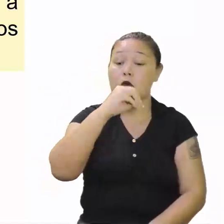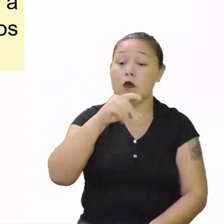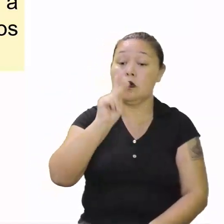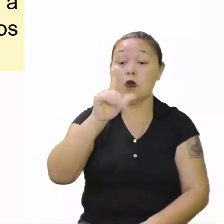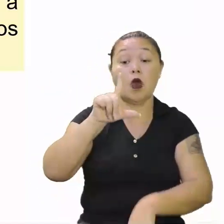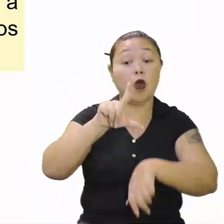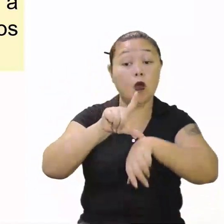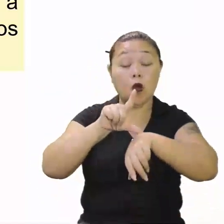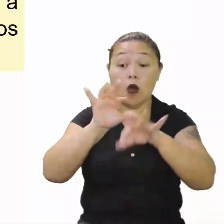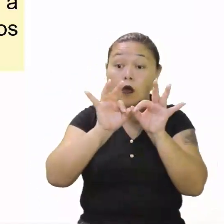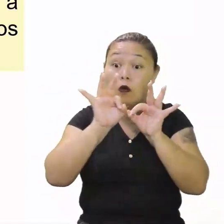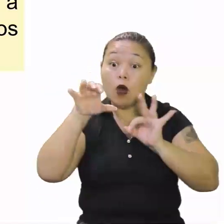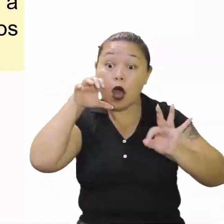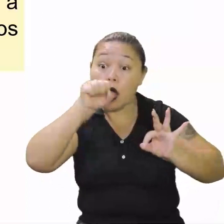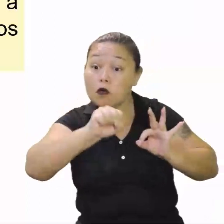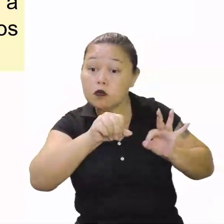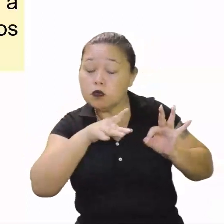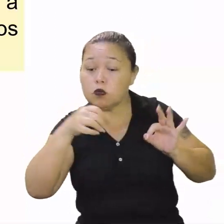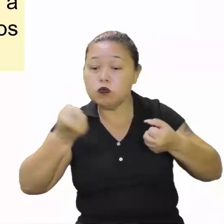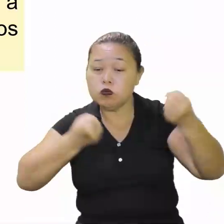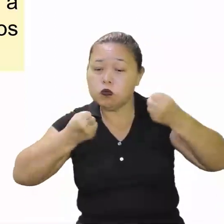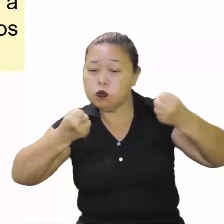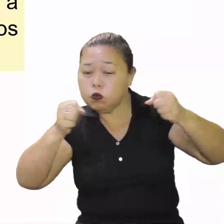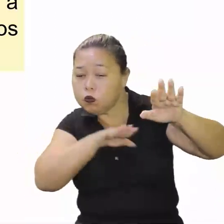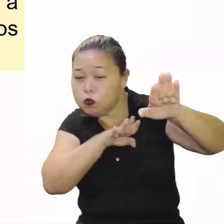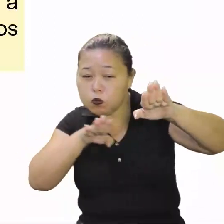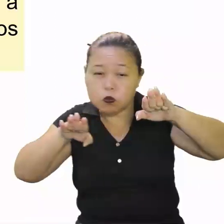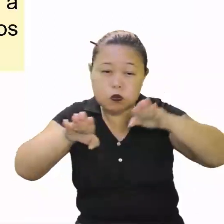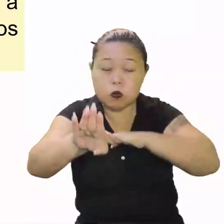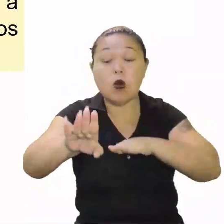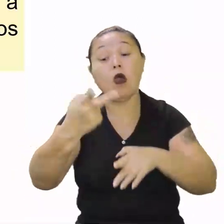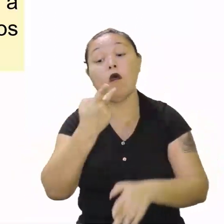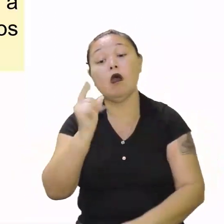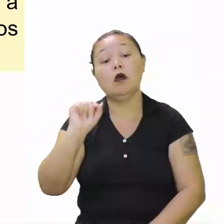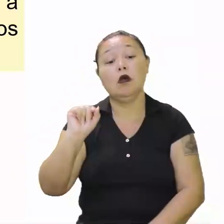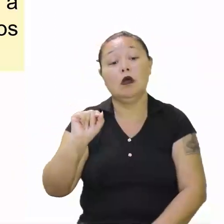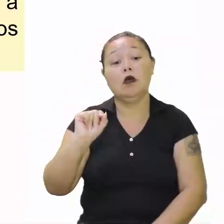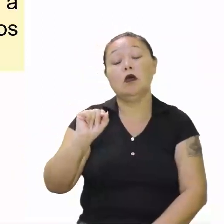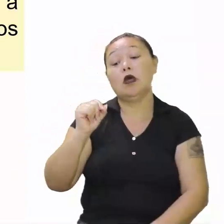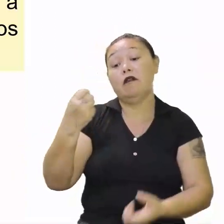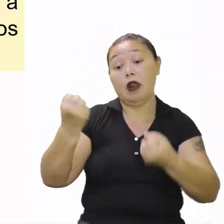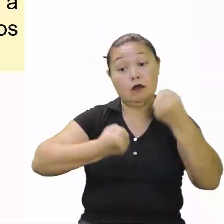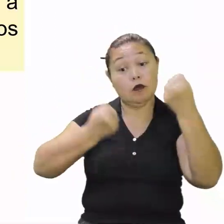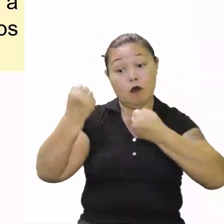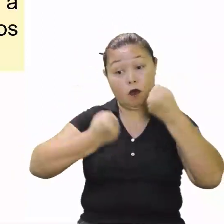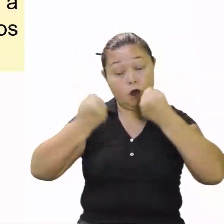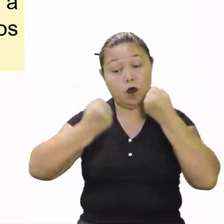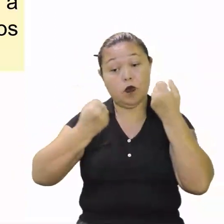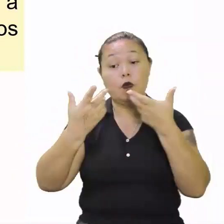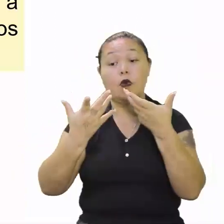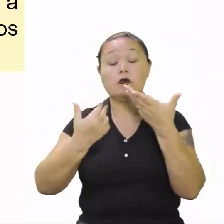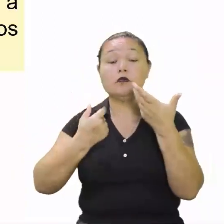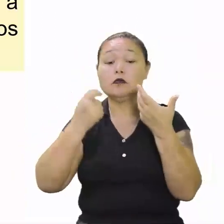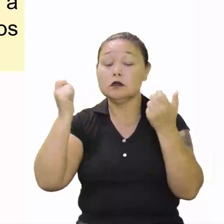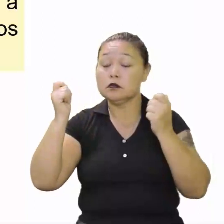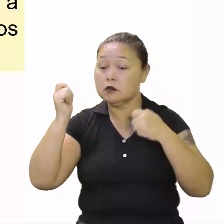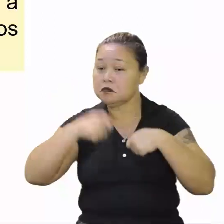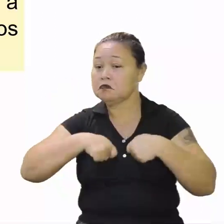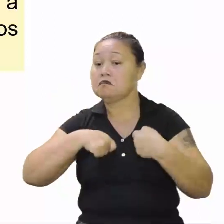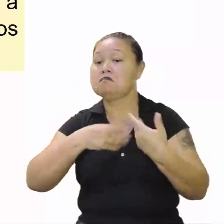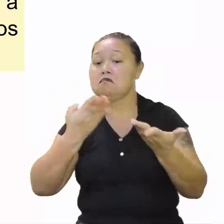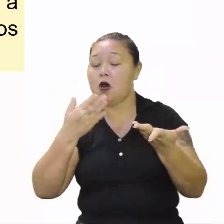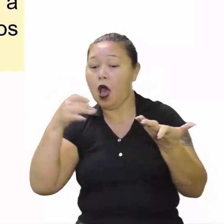hora. Está se abordando a um veículo, né, de alta capacidade